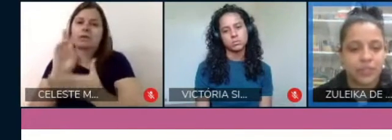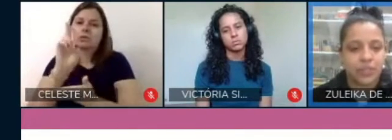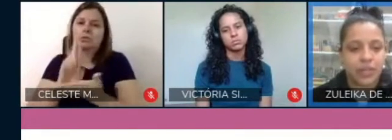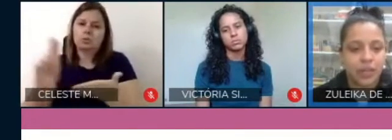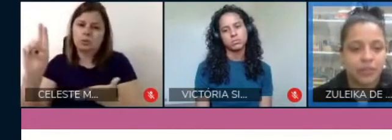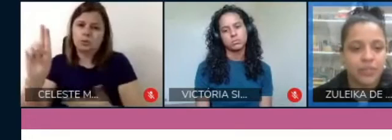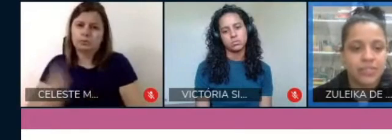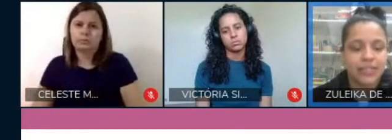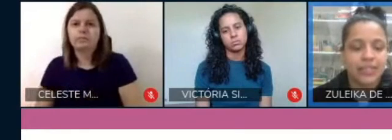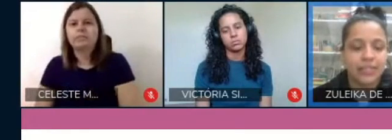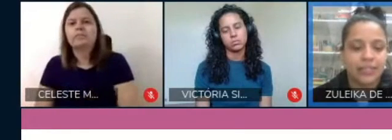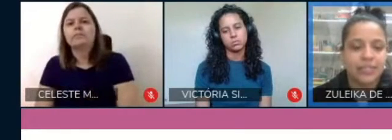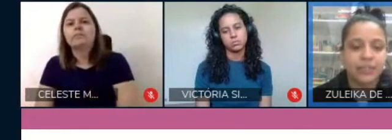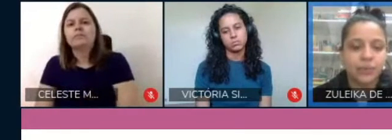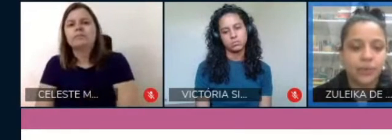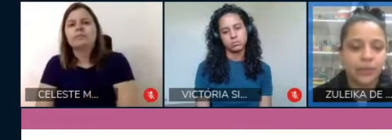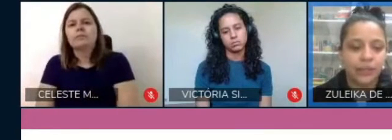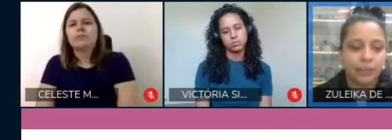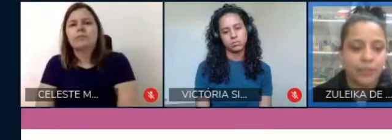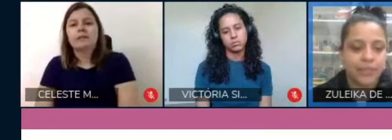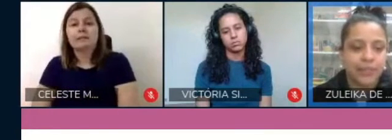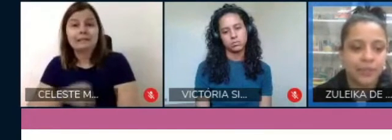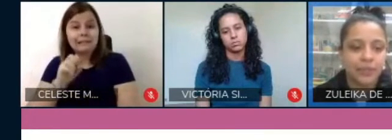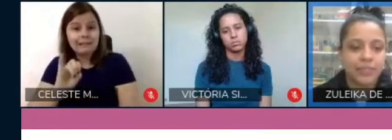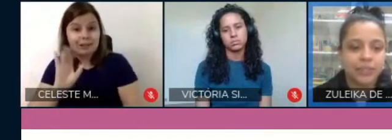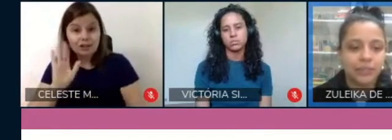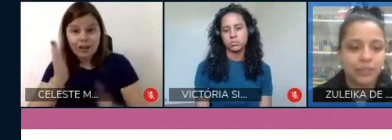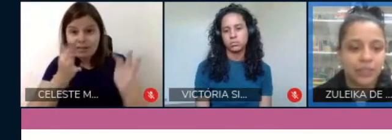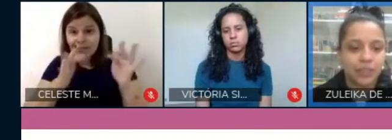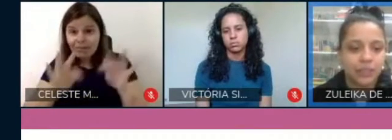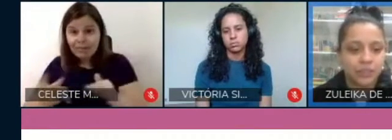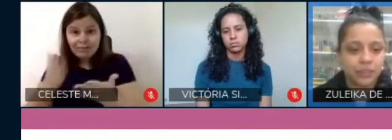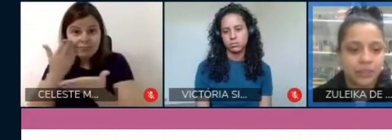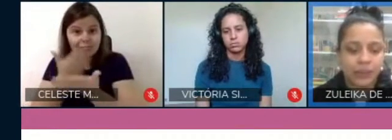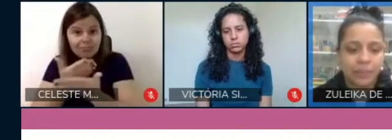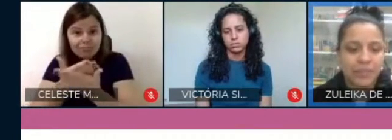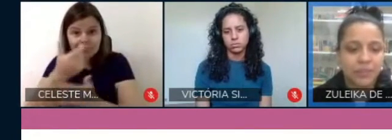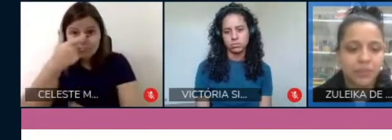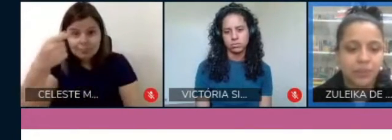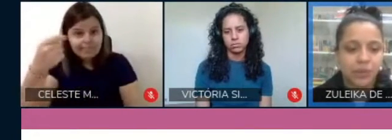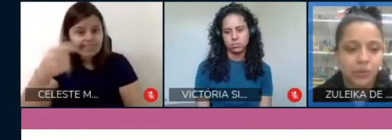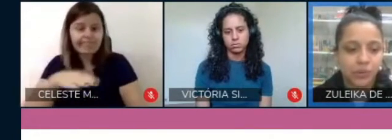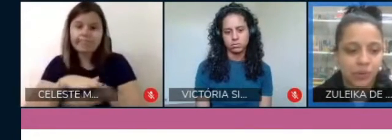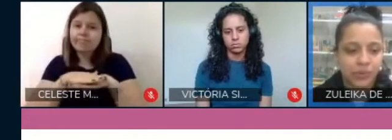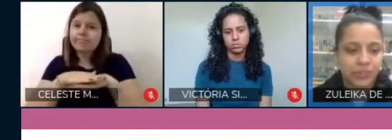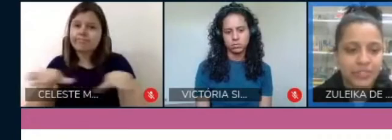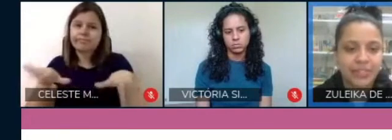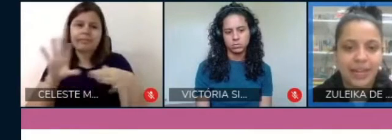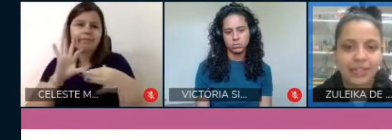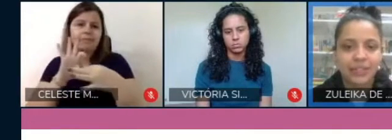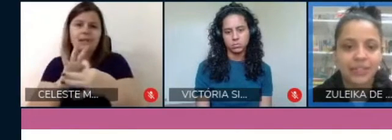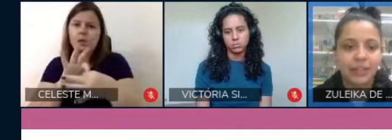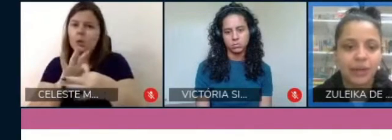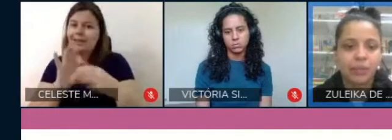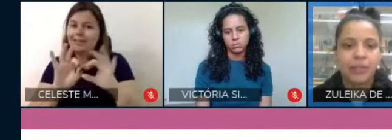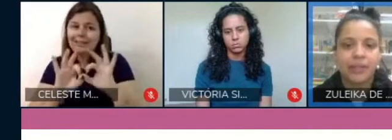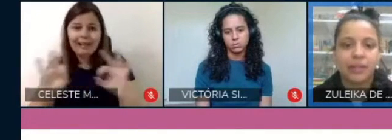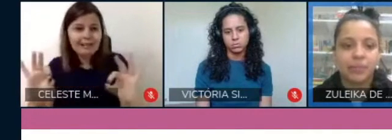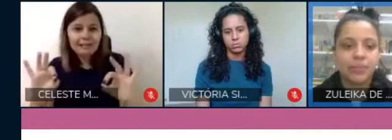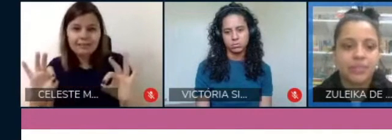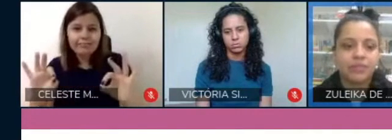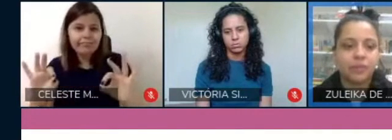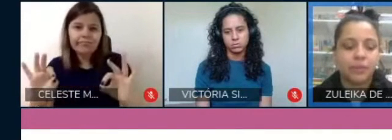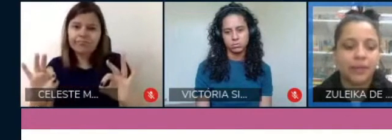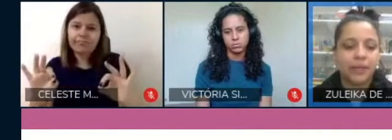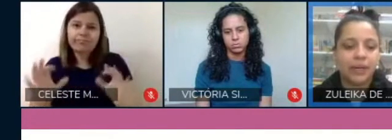vínculos ativos. Você desligou depois da graduação, não tem mais vínculo algum com a universidade,